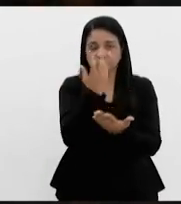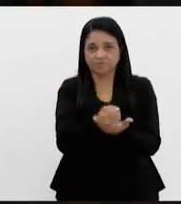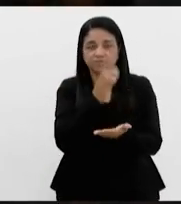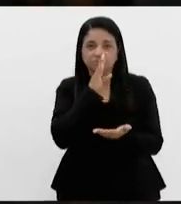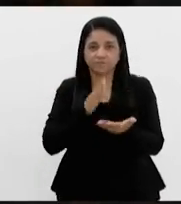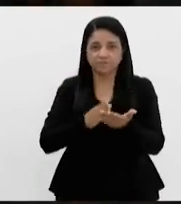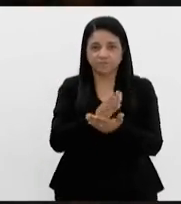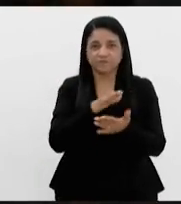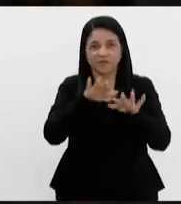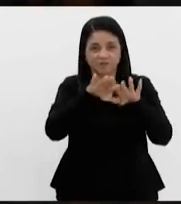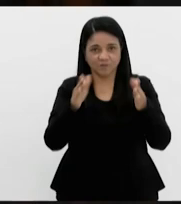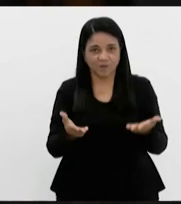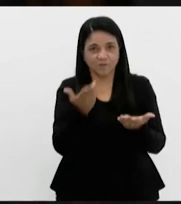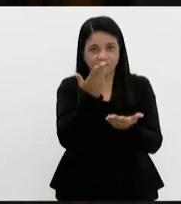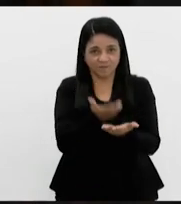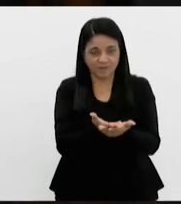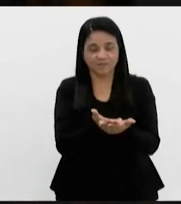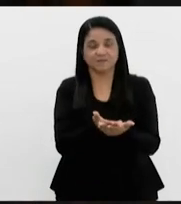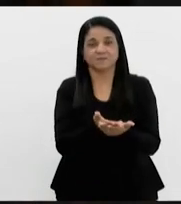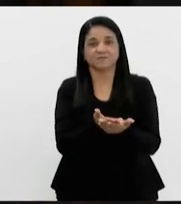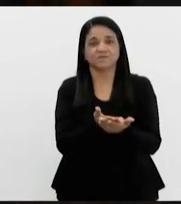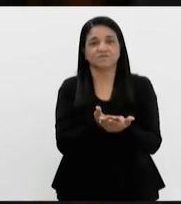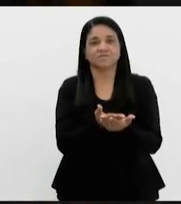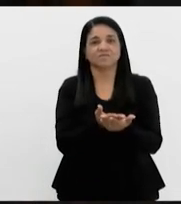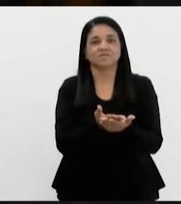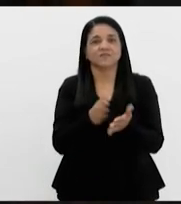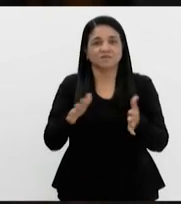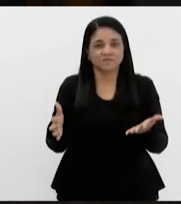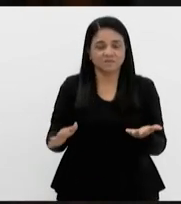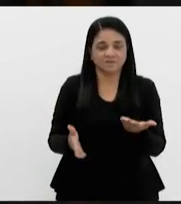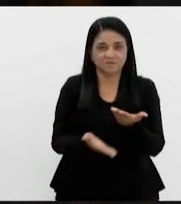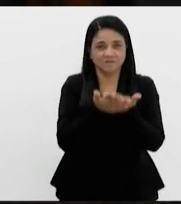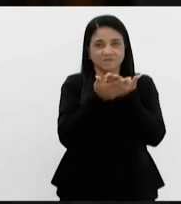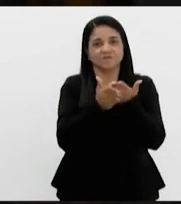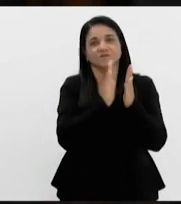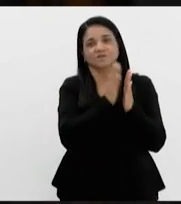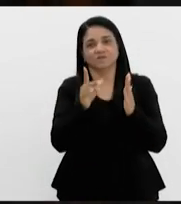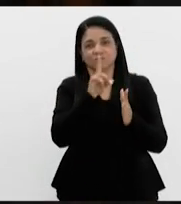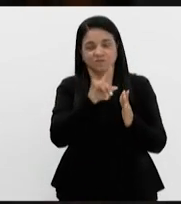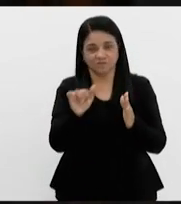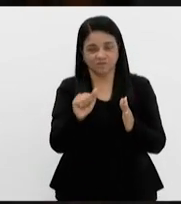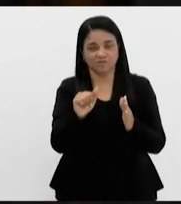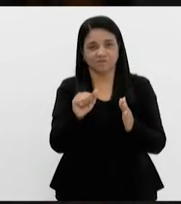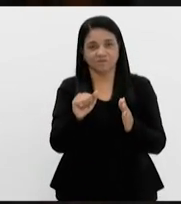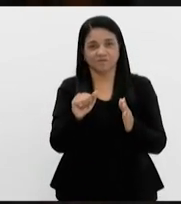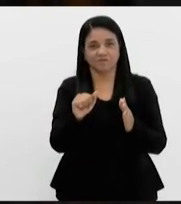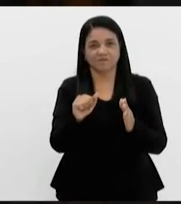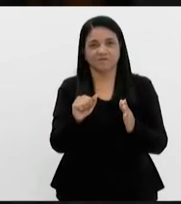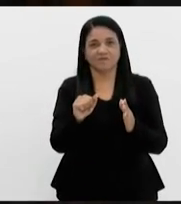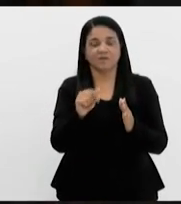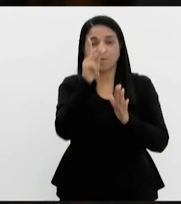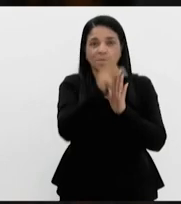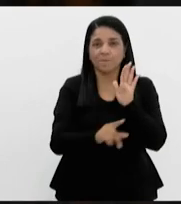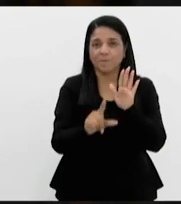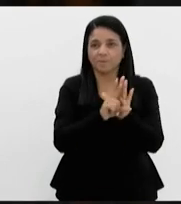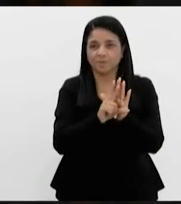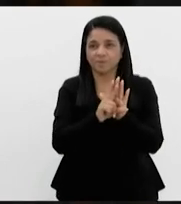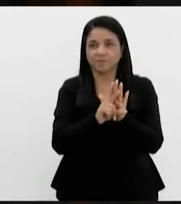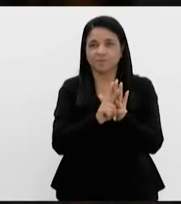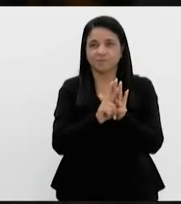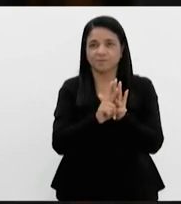aprovado. Há sobre a lei requerimento de inclusão na ordem do dia do projeto